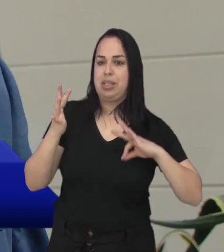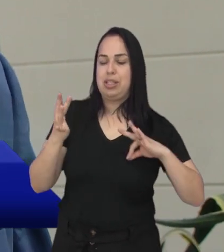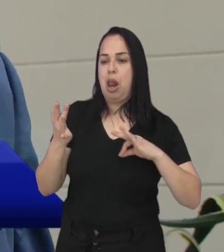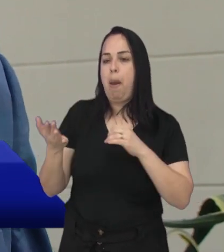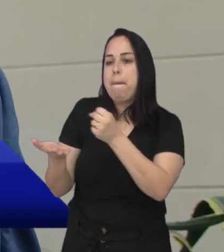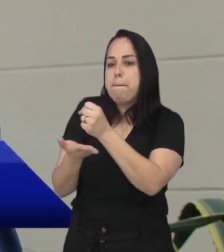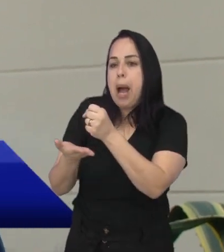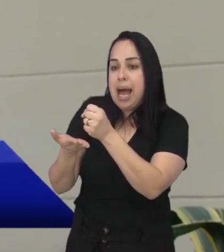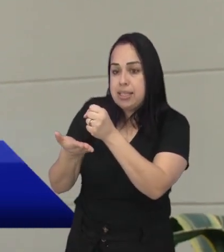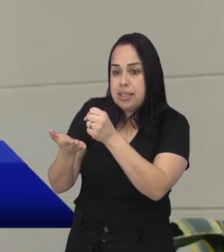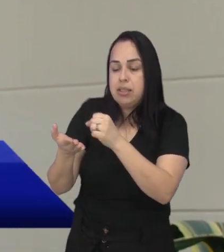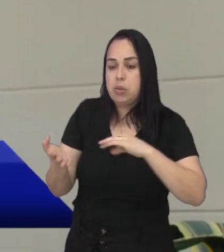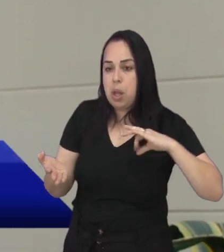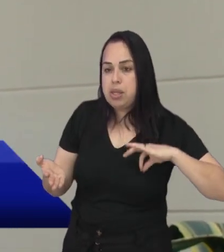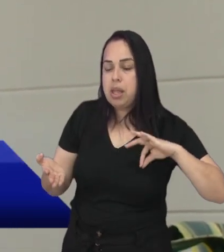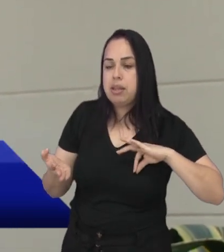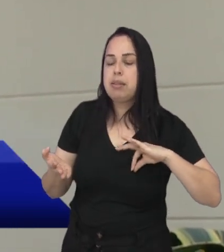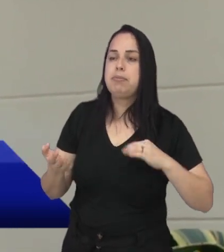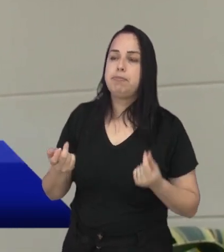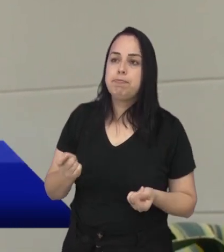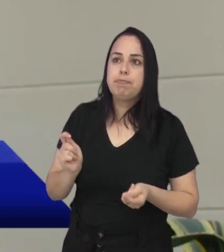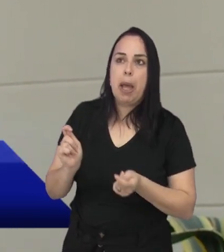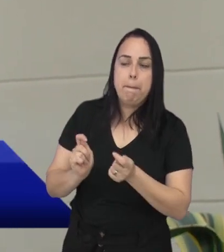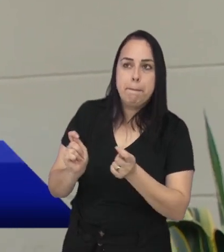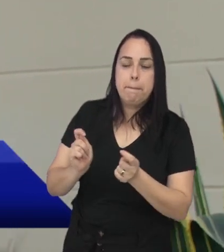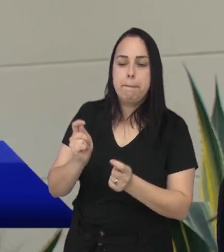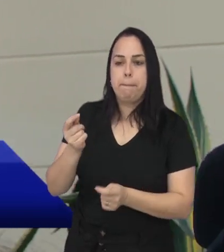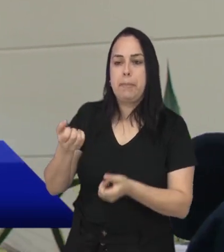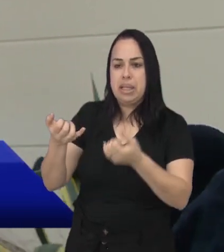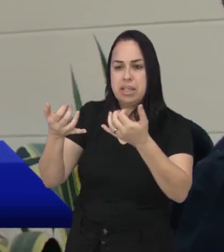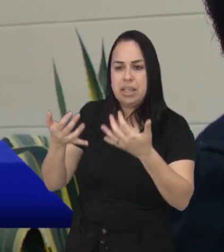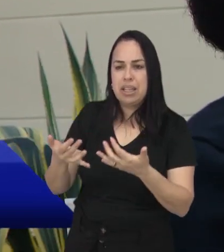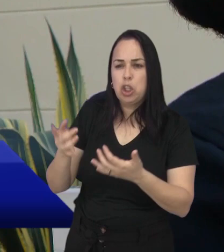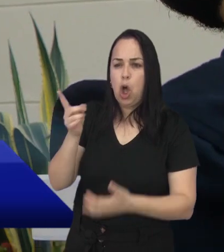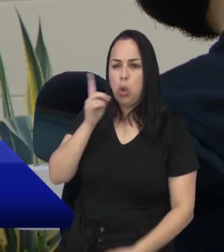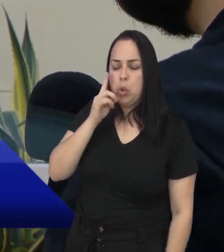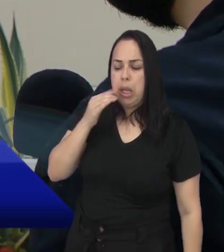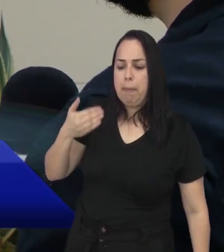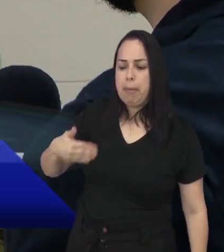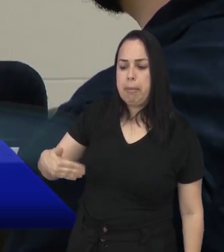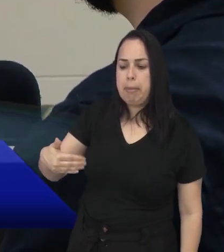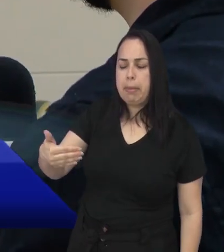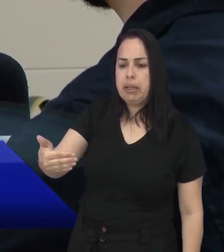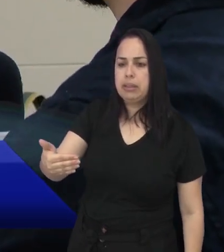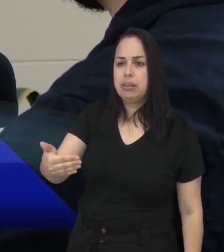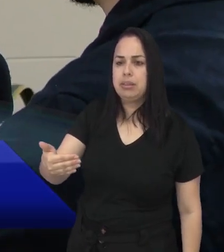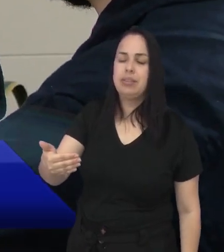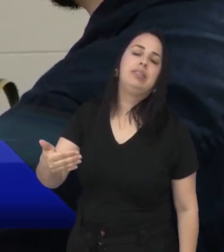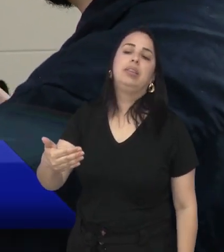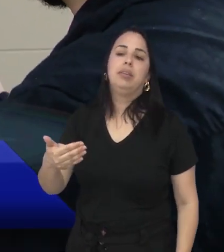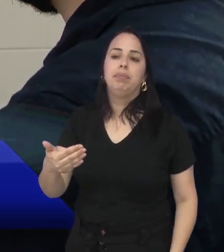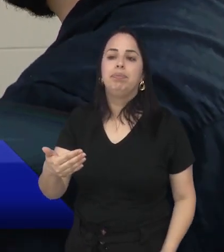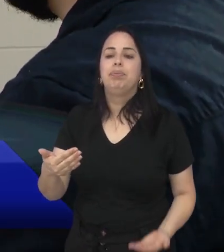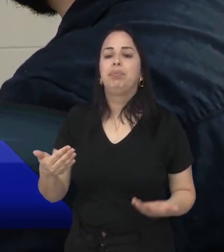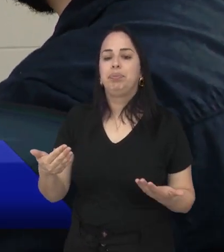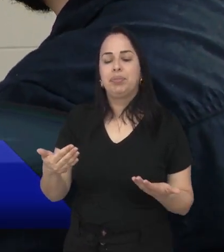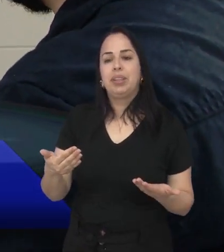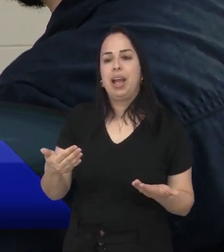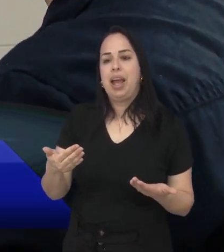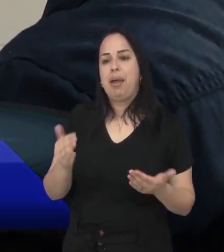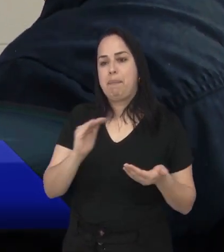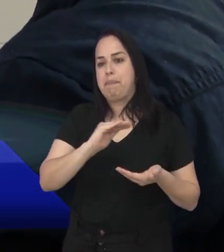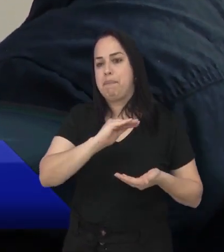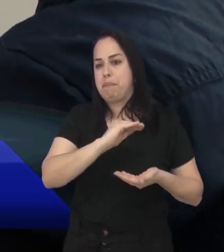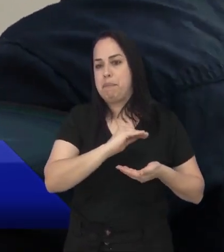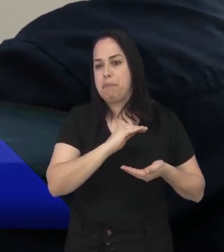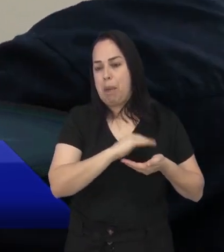seja um salário mínimo. Ela, pensando nessa economia que o senhor explicou no dia a dia, né, seria um caminho, por exemplo,